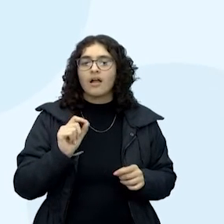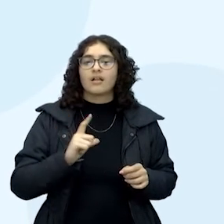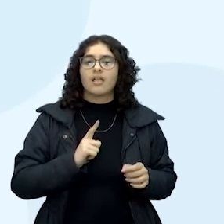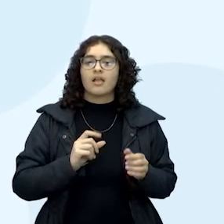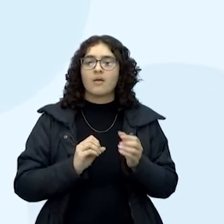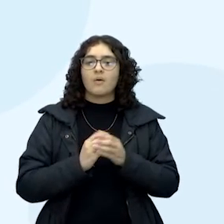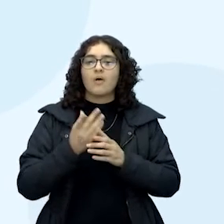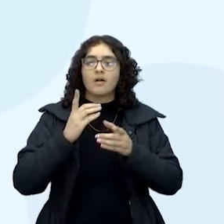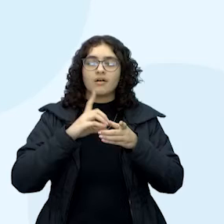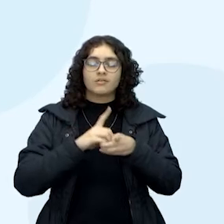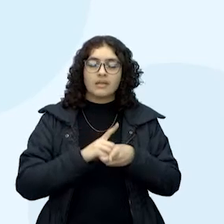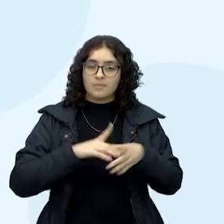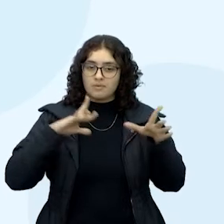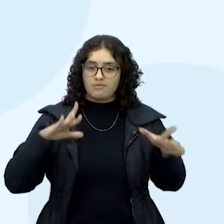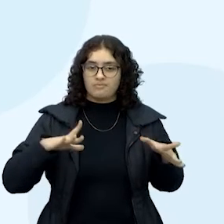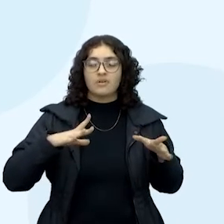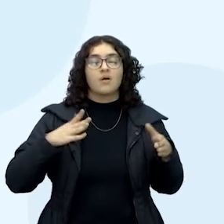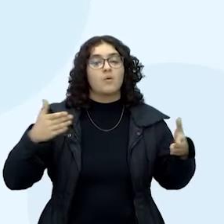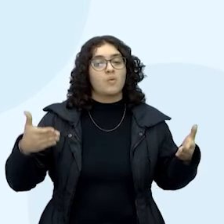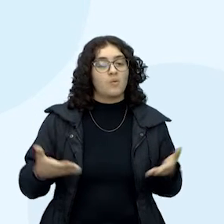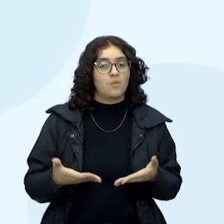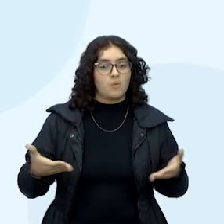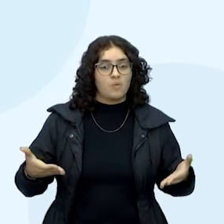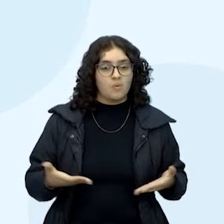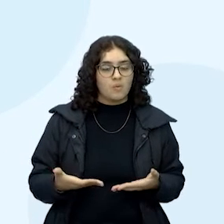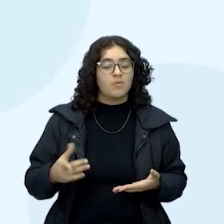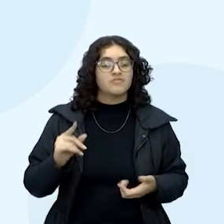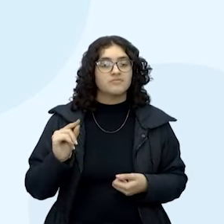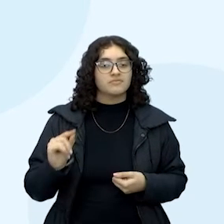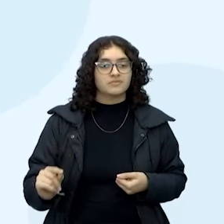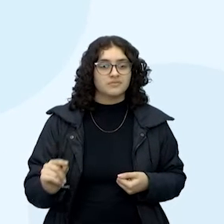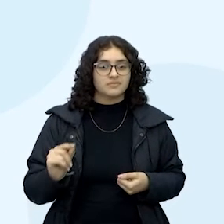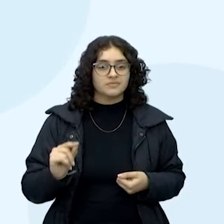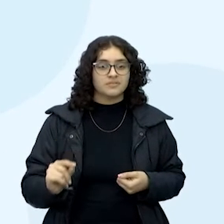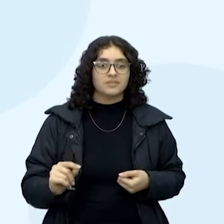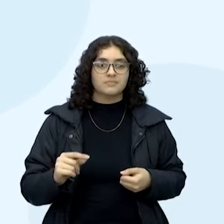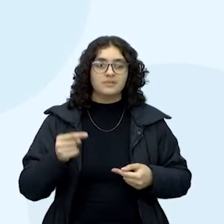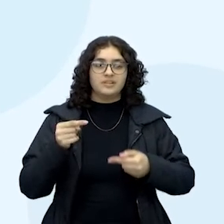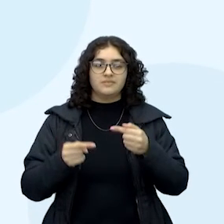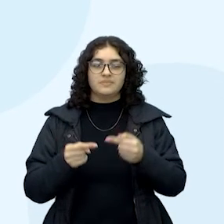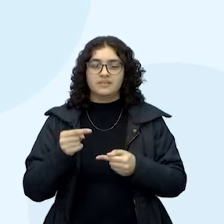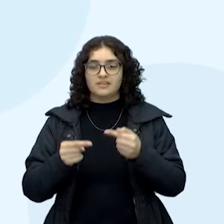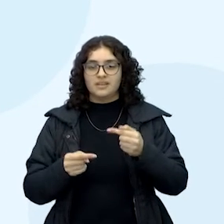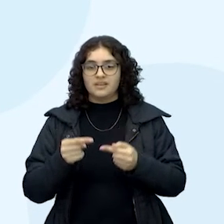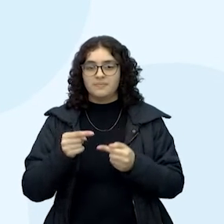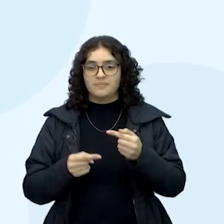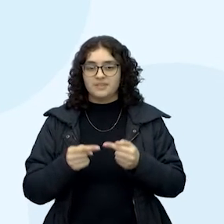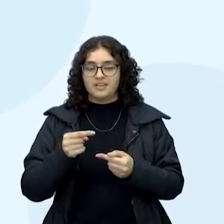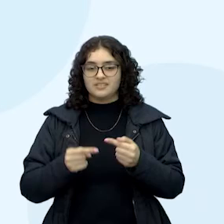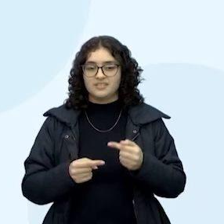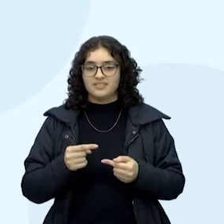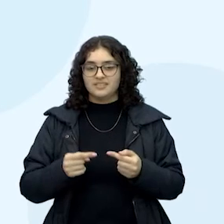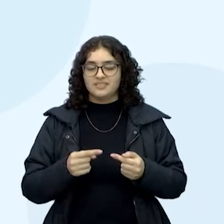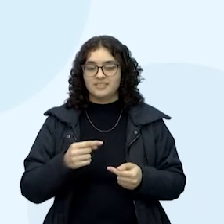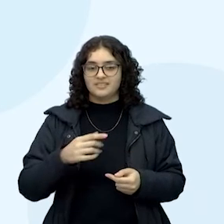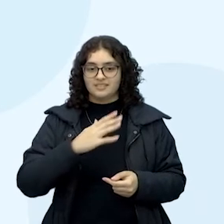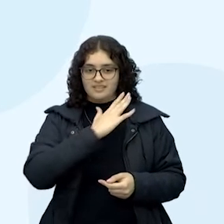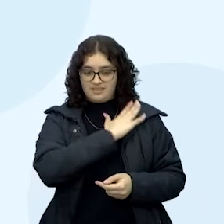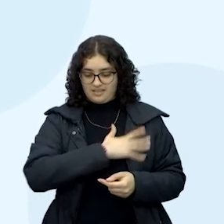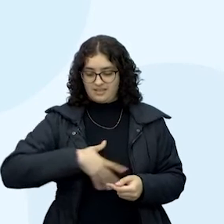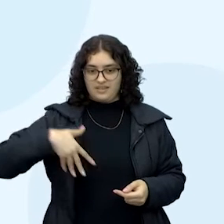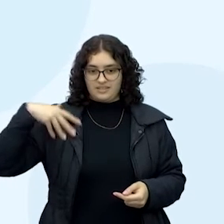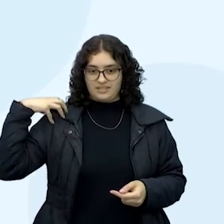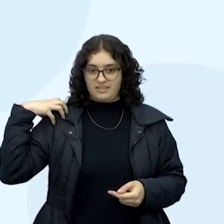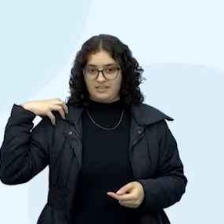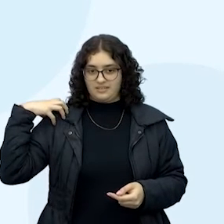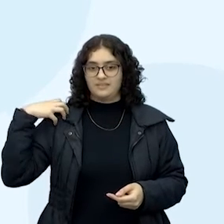da democracia. E hoje, nós vamos falar sobre a política, segundo Aristóteles. Hoje a gente não vai falar